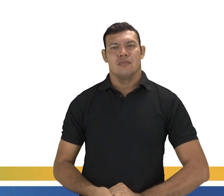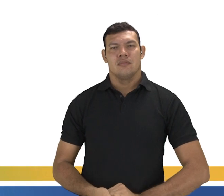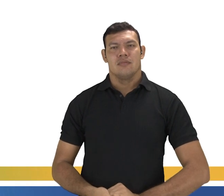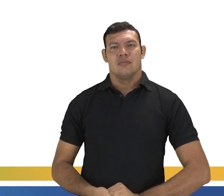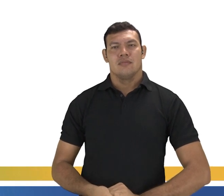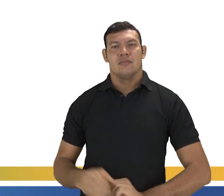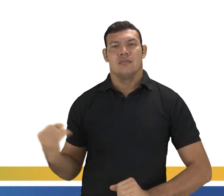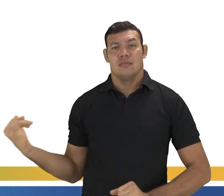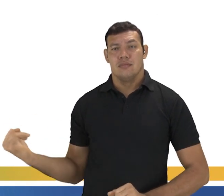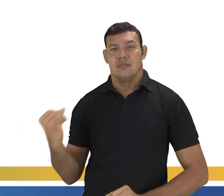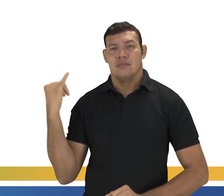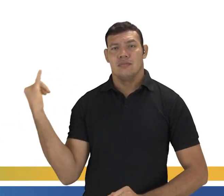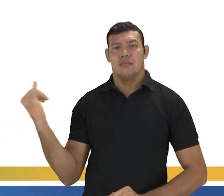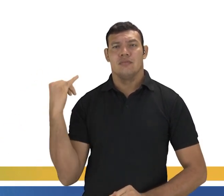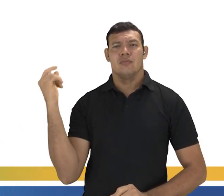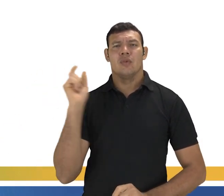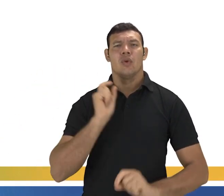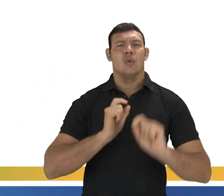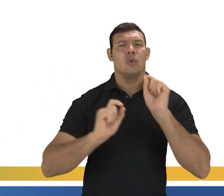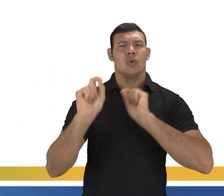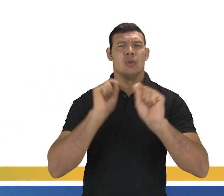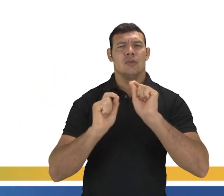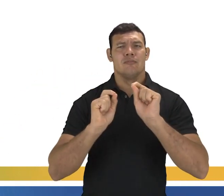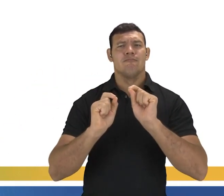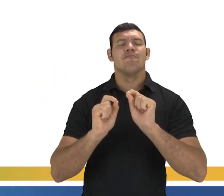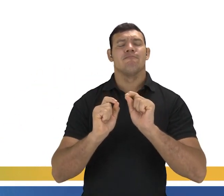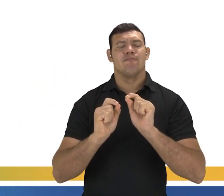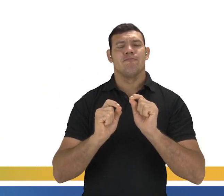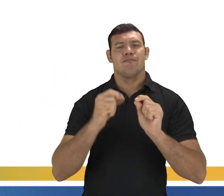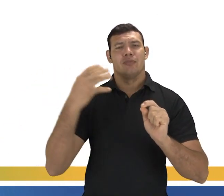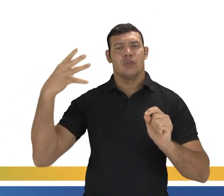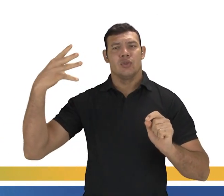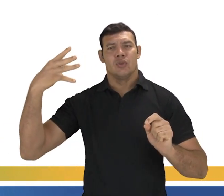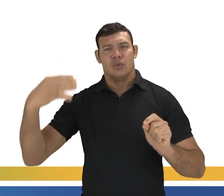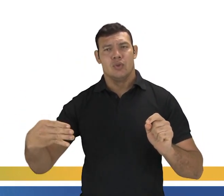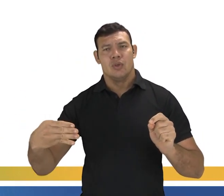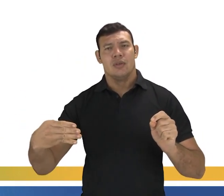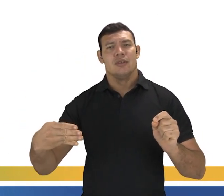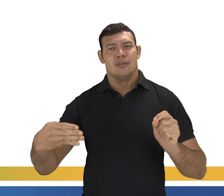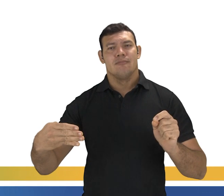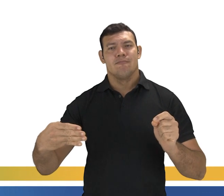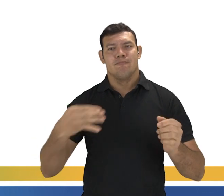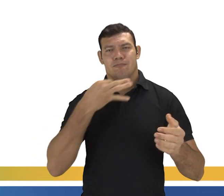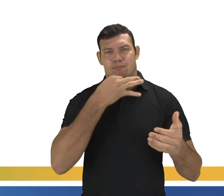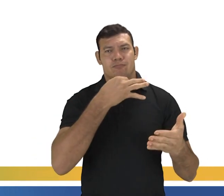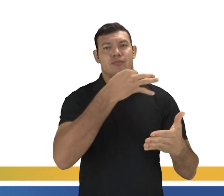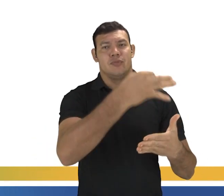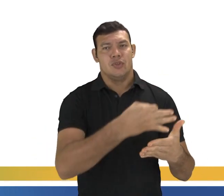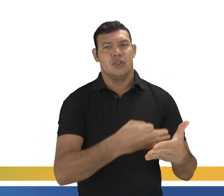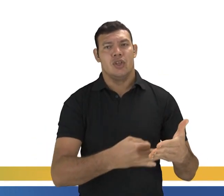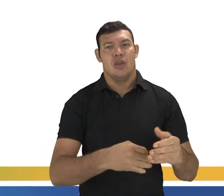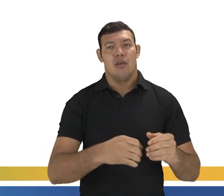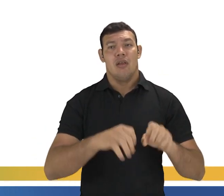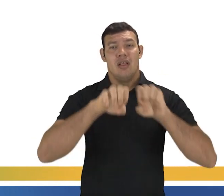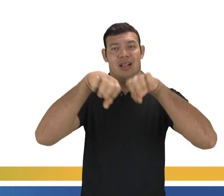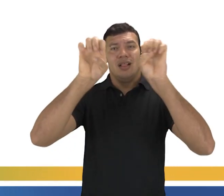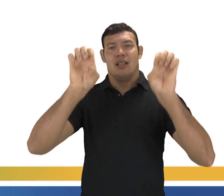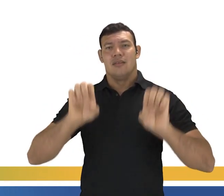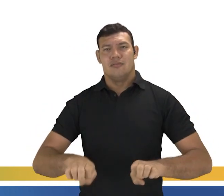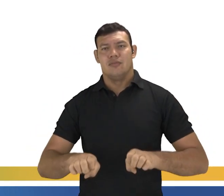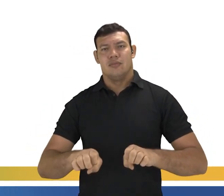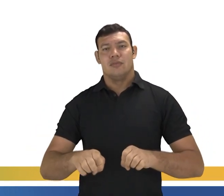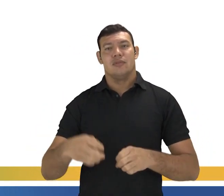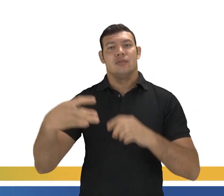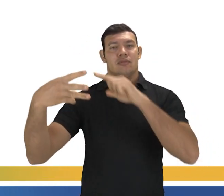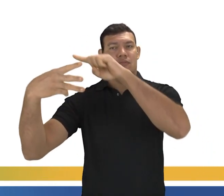É importante lembrar também que o texto dissertativo argumentativo se estrutura em 3 partes. Nós já vimos isso aqui. A introdução, que